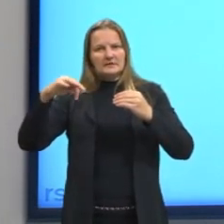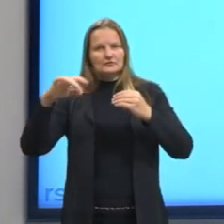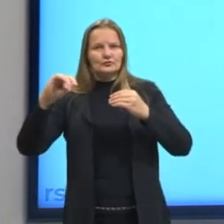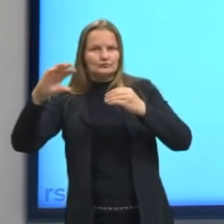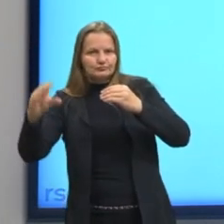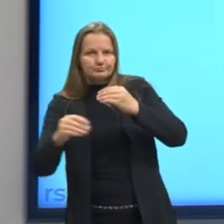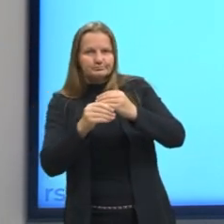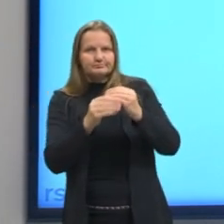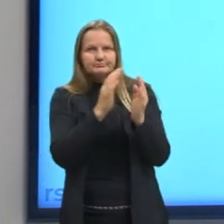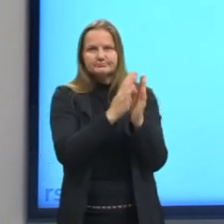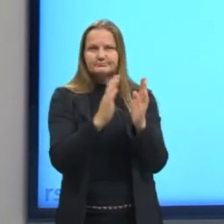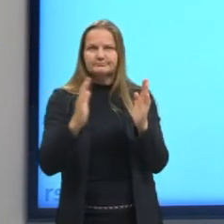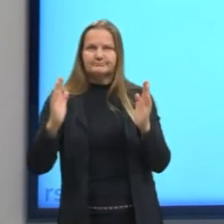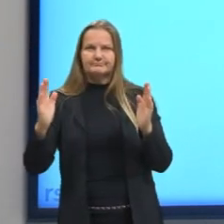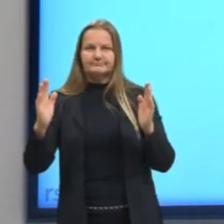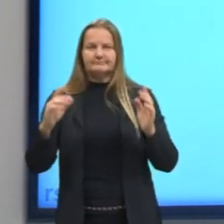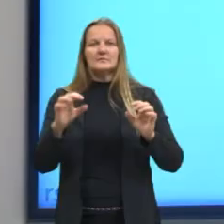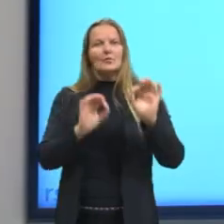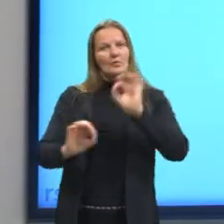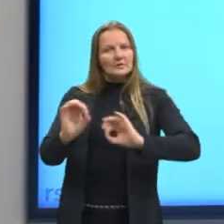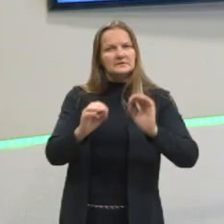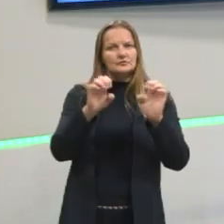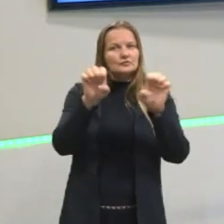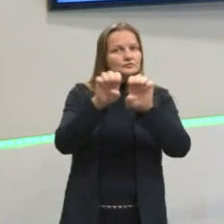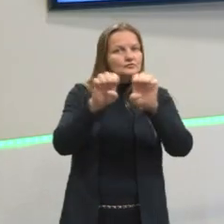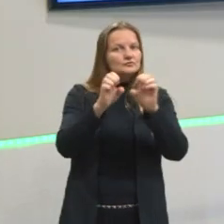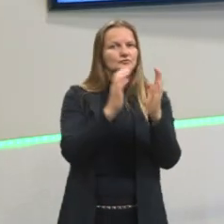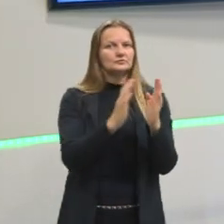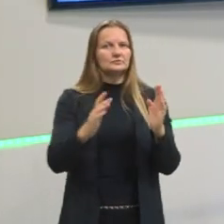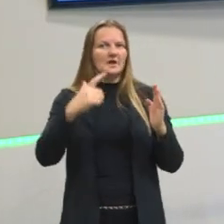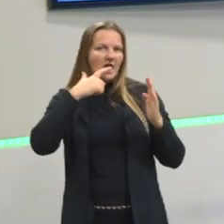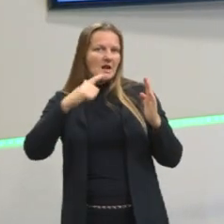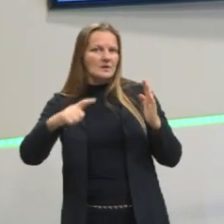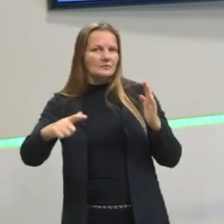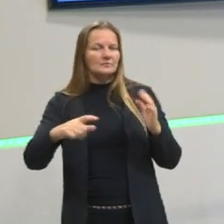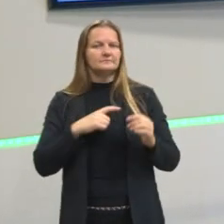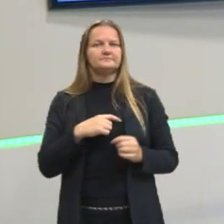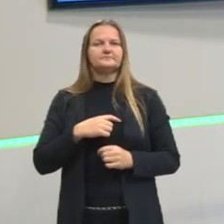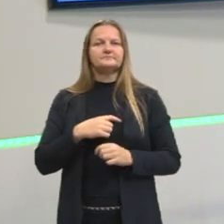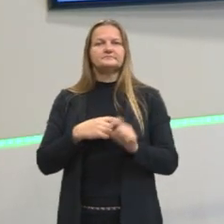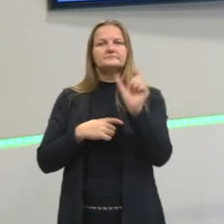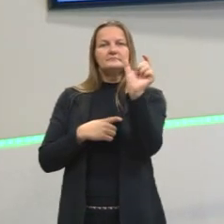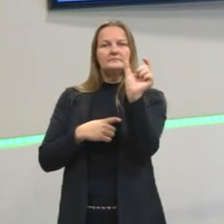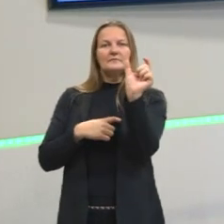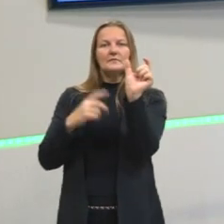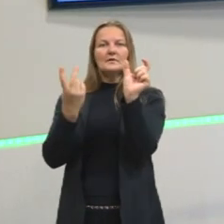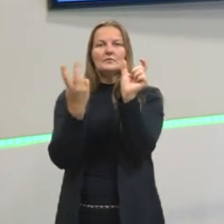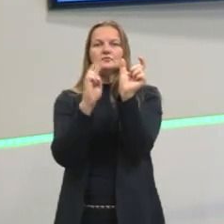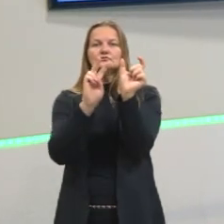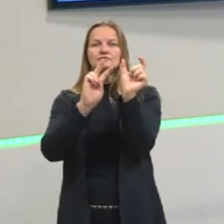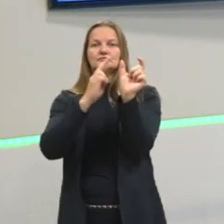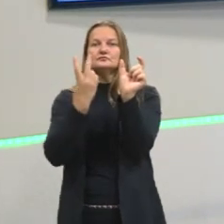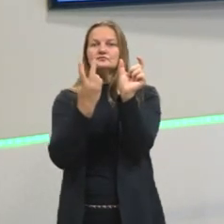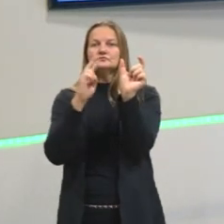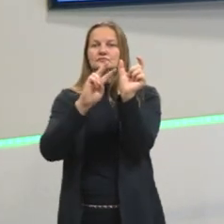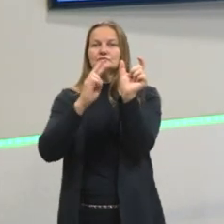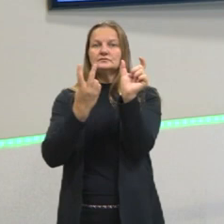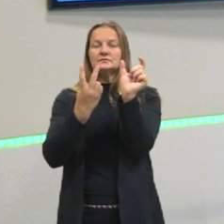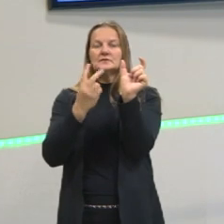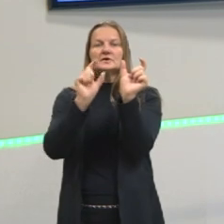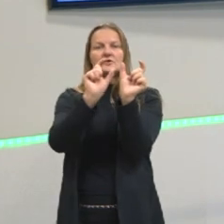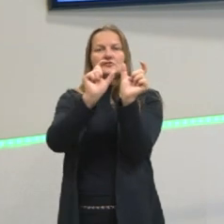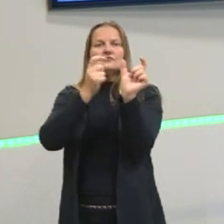após a esse verbo é essa é a nossa estrutura visual da língua o hipérbato vai fazer exatamente uma